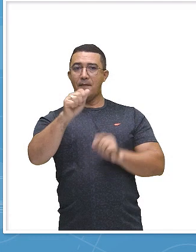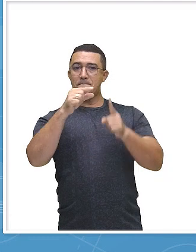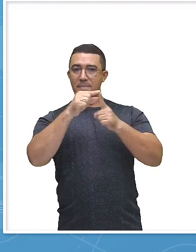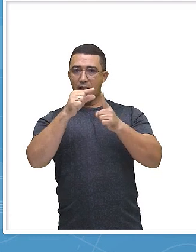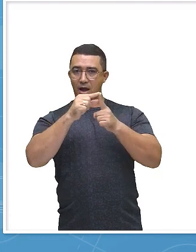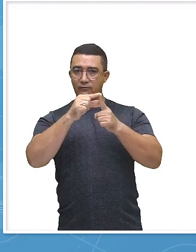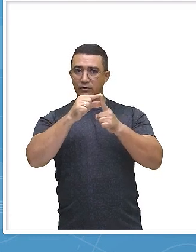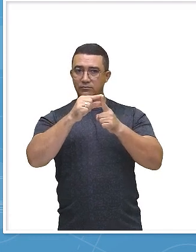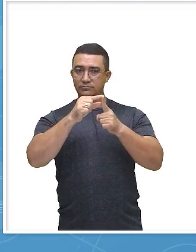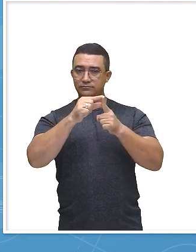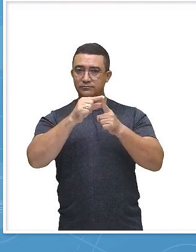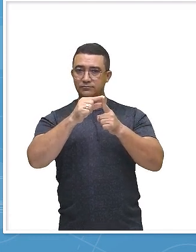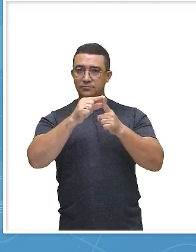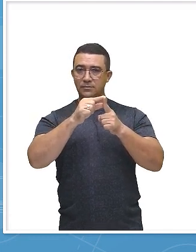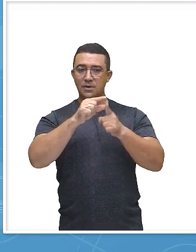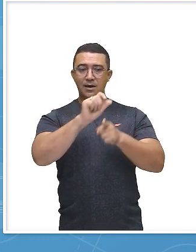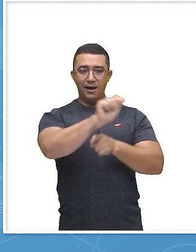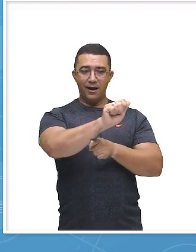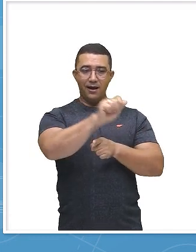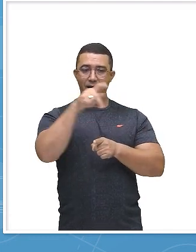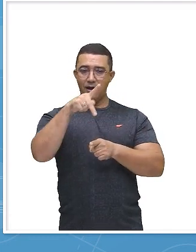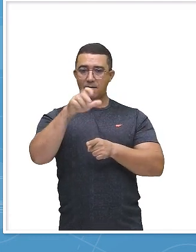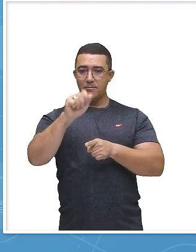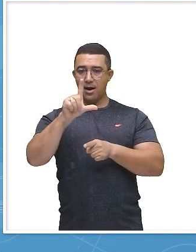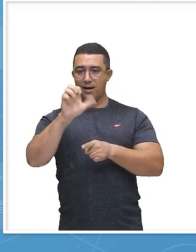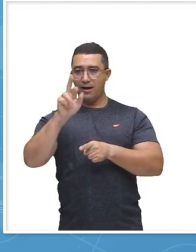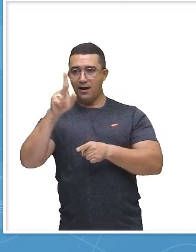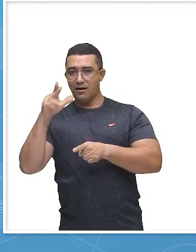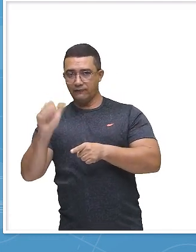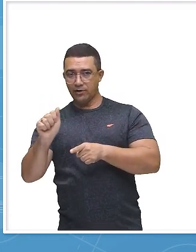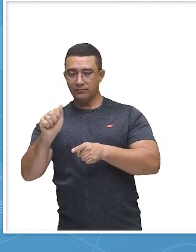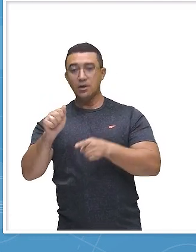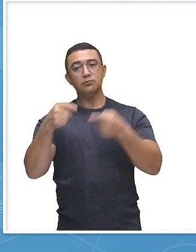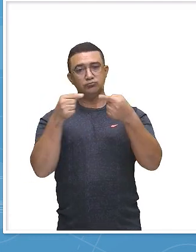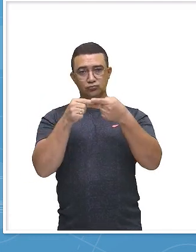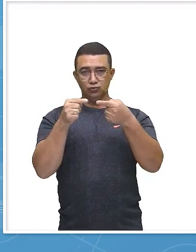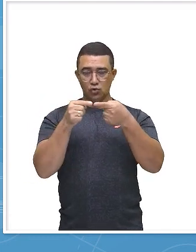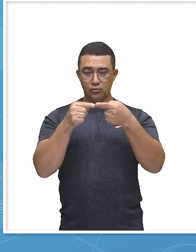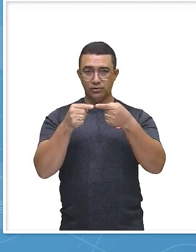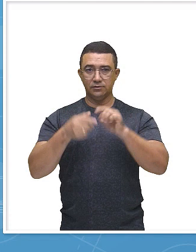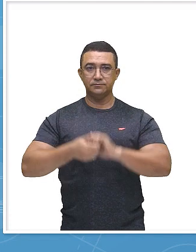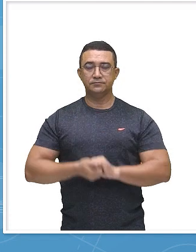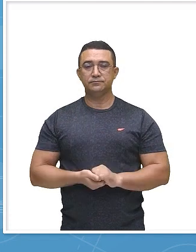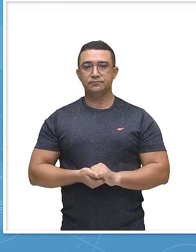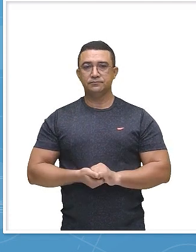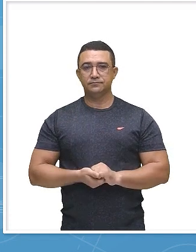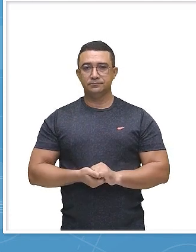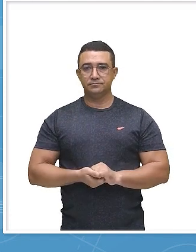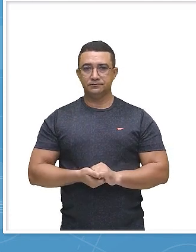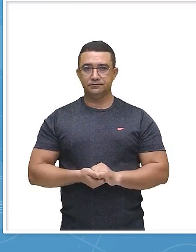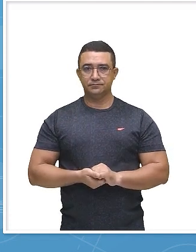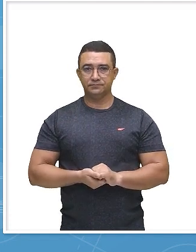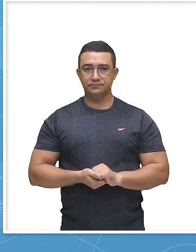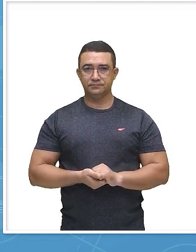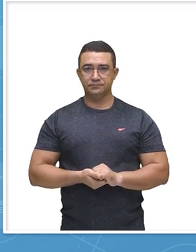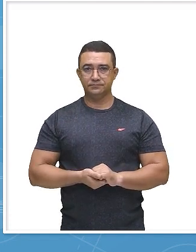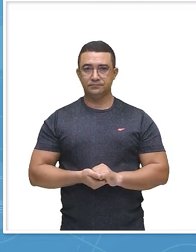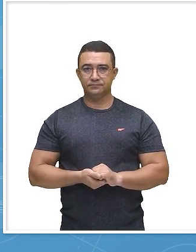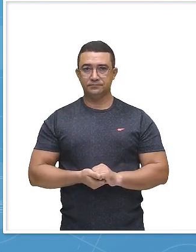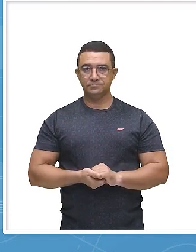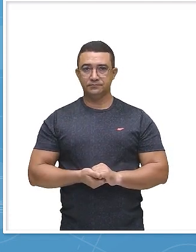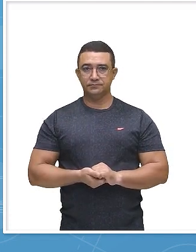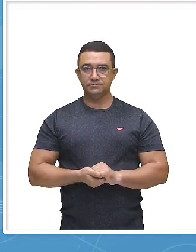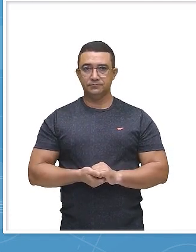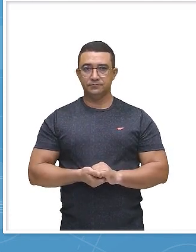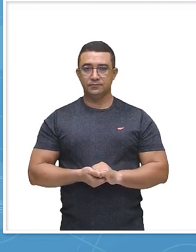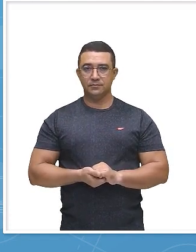A palavra, a essa aqui, ó, a esta palavra. Então, os segundos aqui se relaciona a esta palavra. Já respondemos a questão para você, mas nós vamos